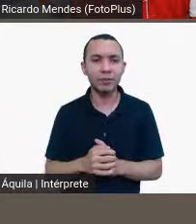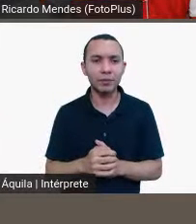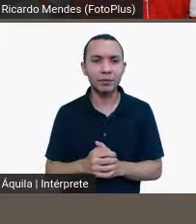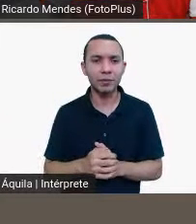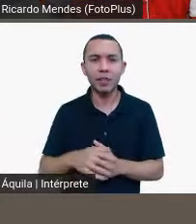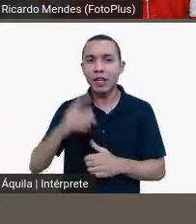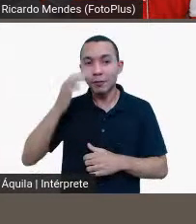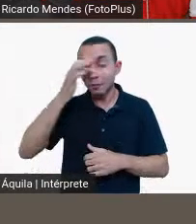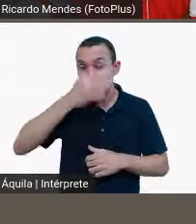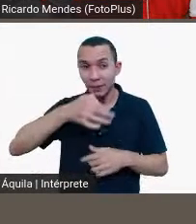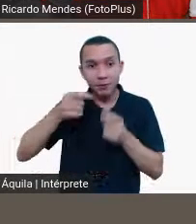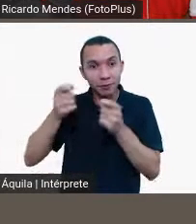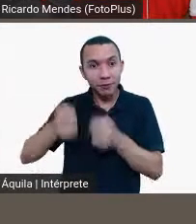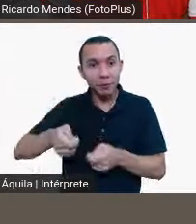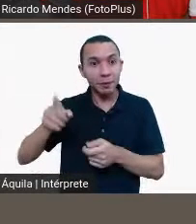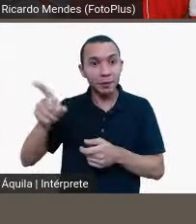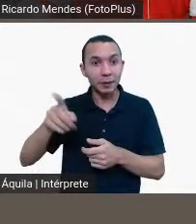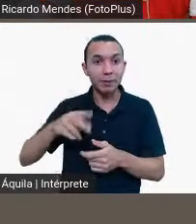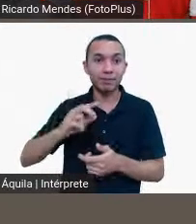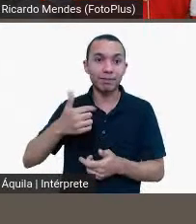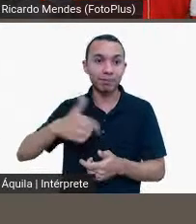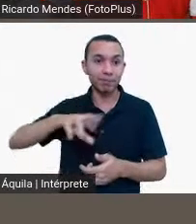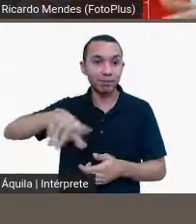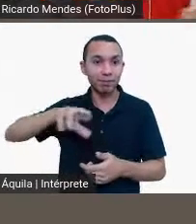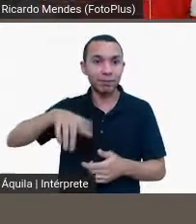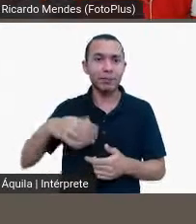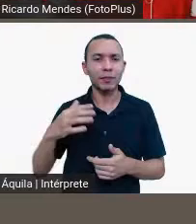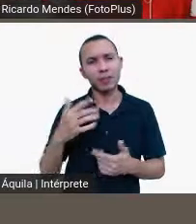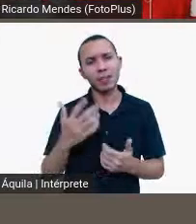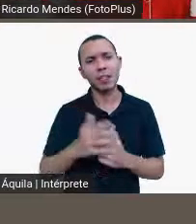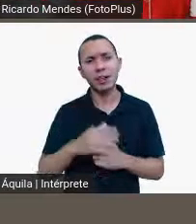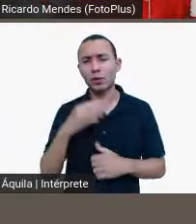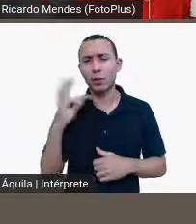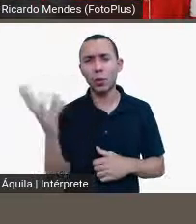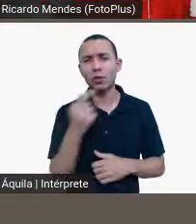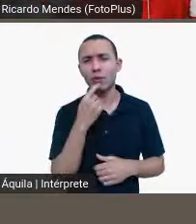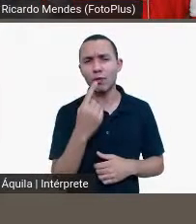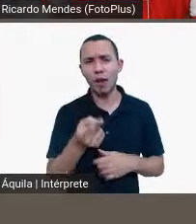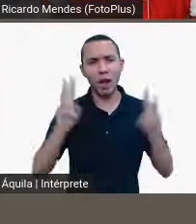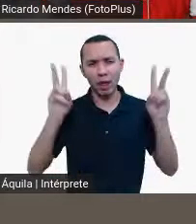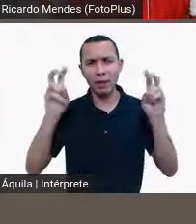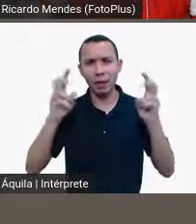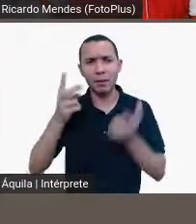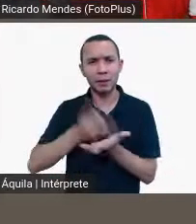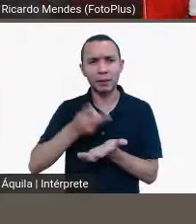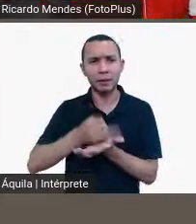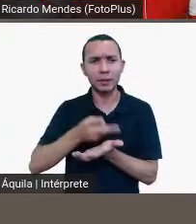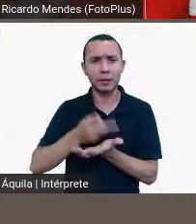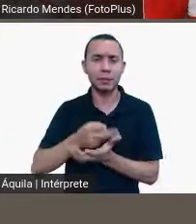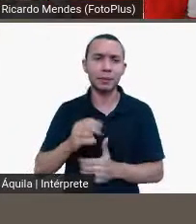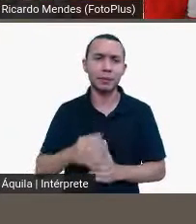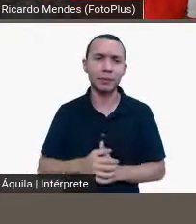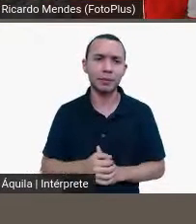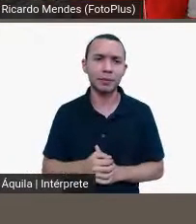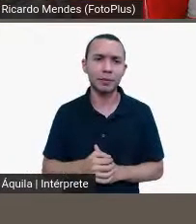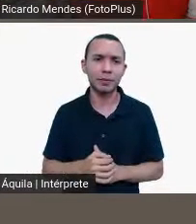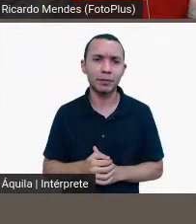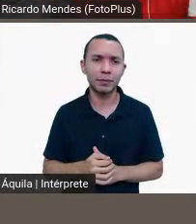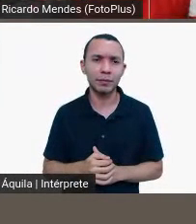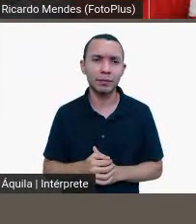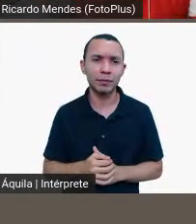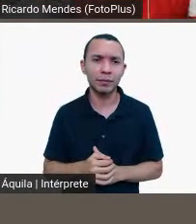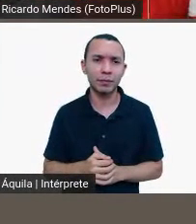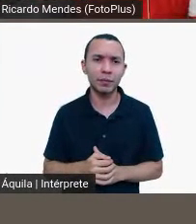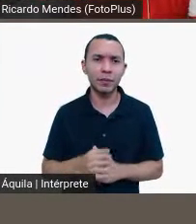fidedignidade. Palavrinha ruim, mas é isso. Isso, Oswald vai falar muito, isso todos irão falar sobre isso. Da Antologia Brasil,